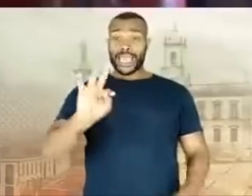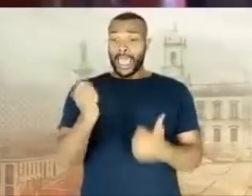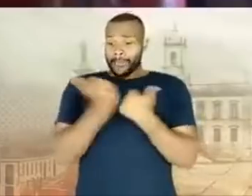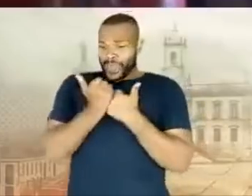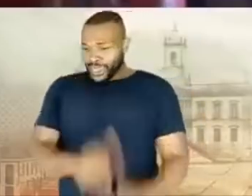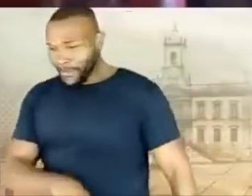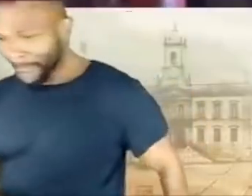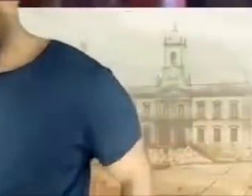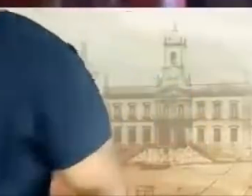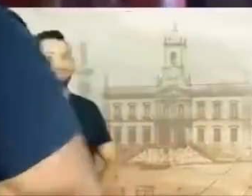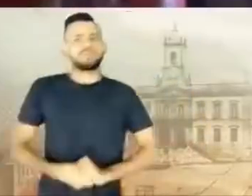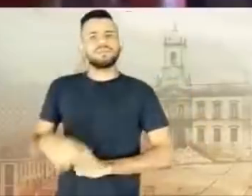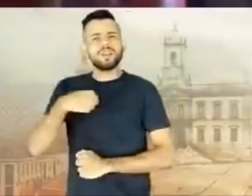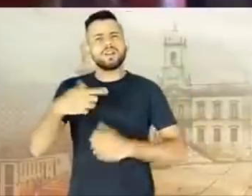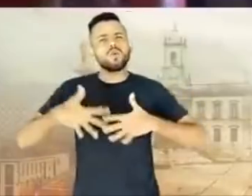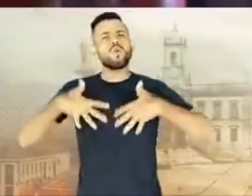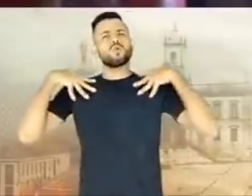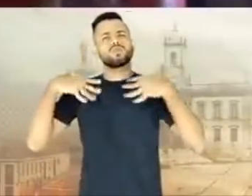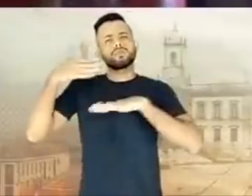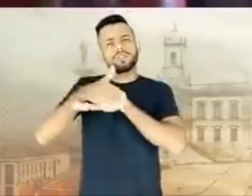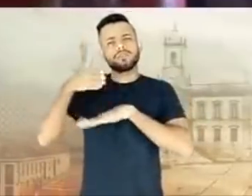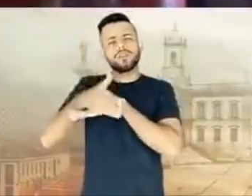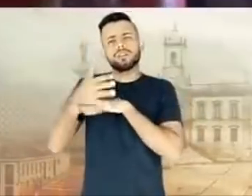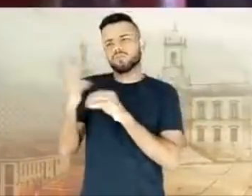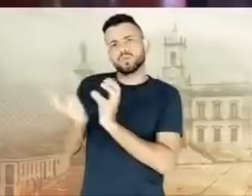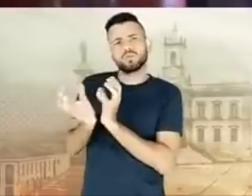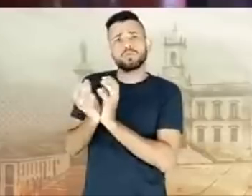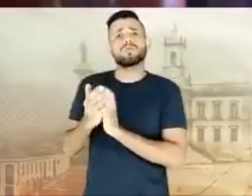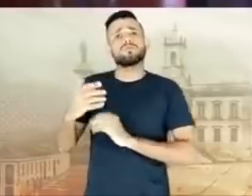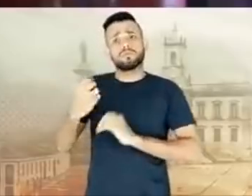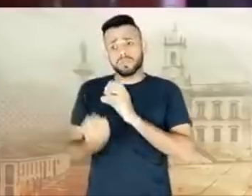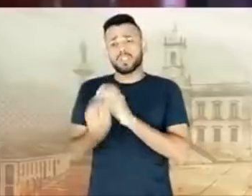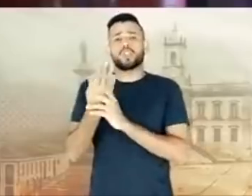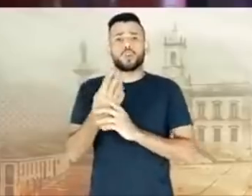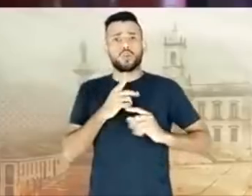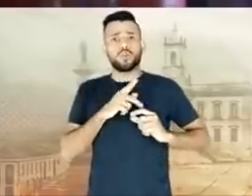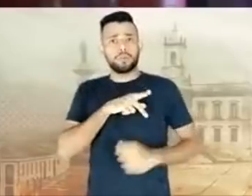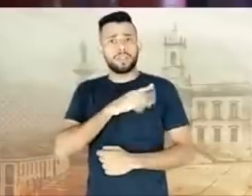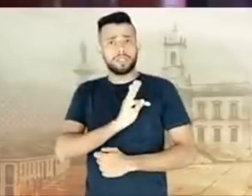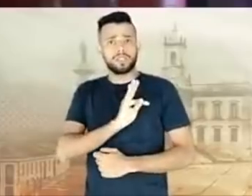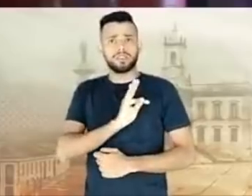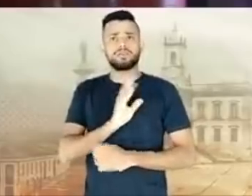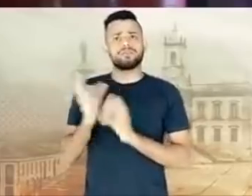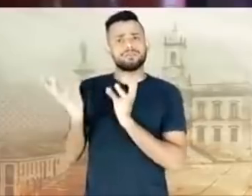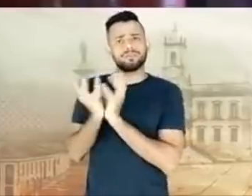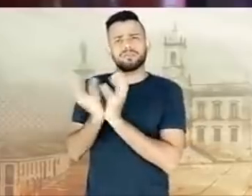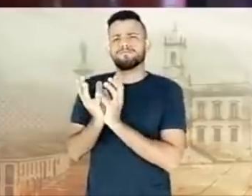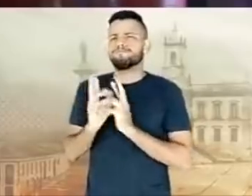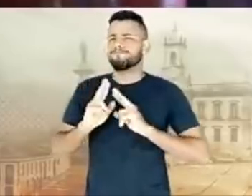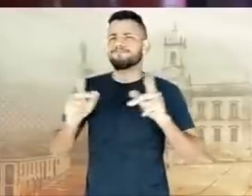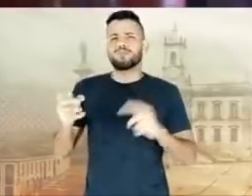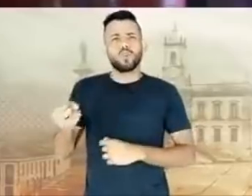de participar da geração que criou esse PT. Eu tenho orgulho. Foi uma geração nobre. Uma geração de pessoas como